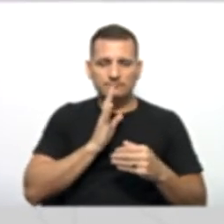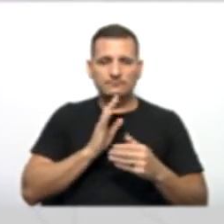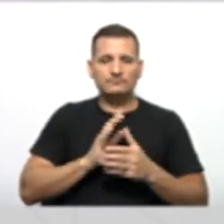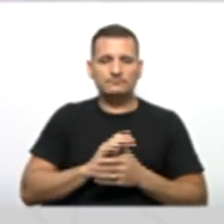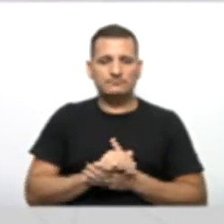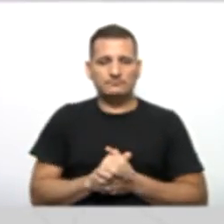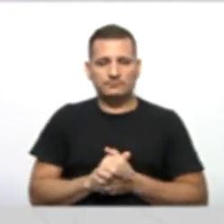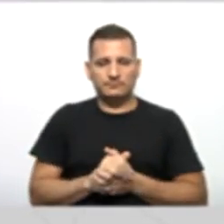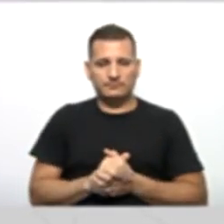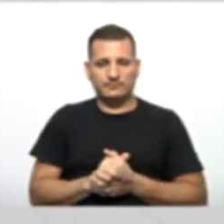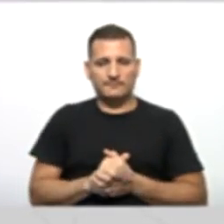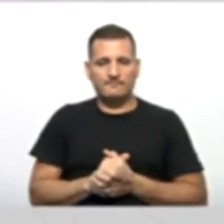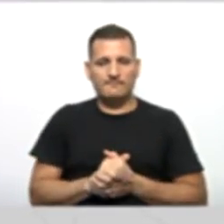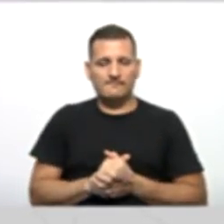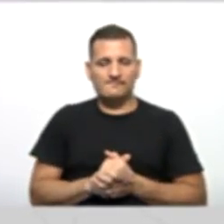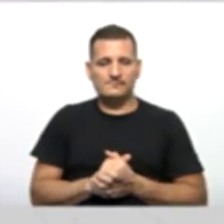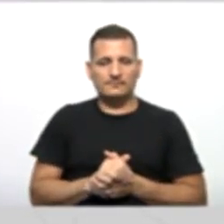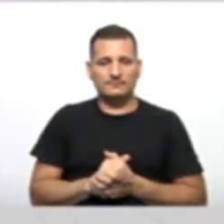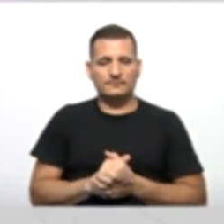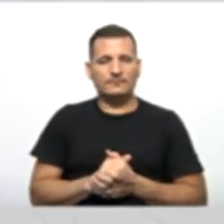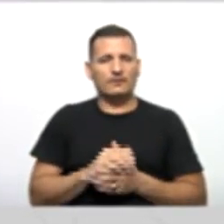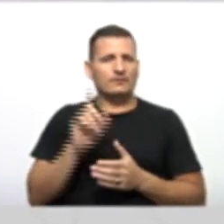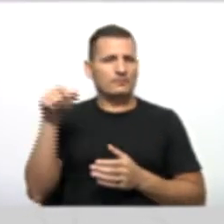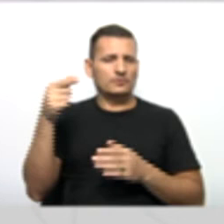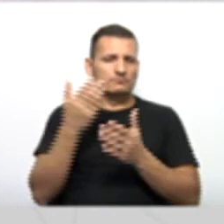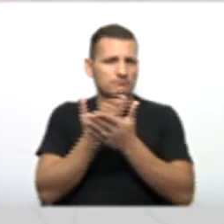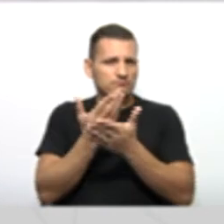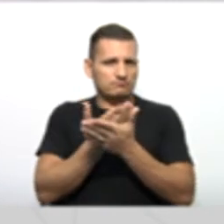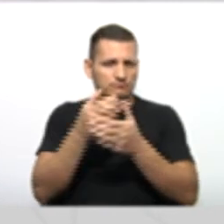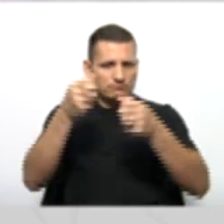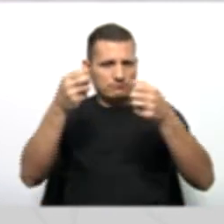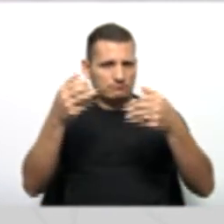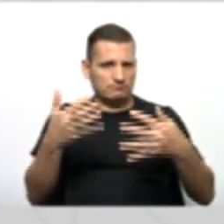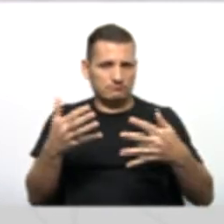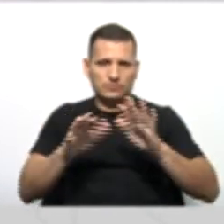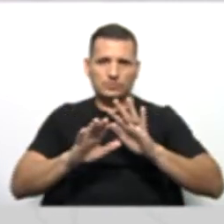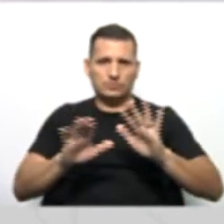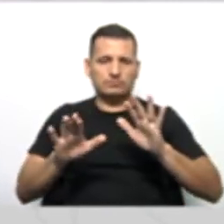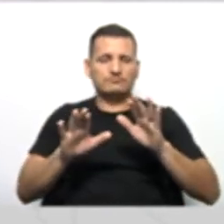certo? E aí a gente vai ter uma aula só sobre plano de comunicação.